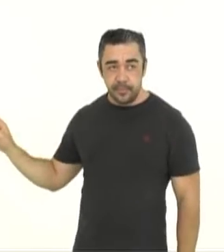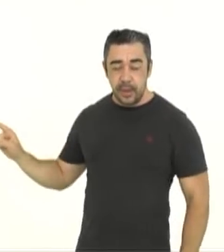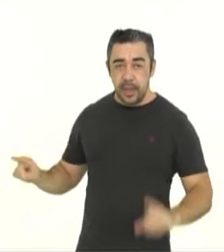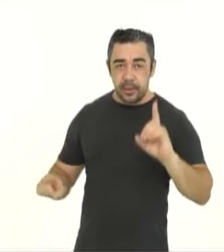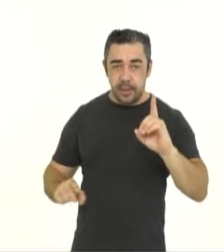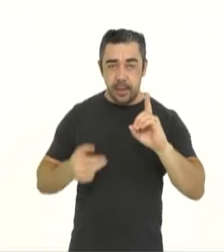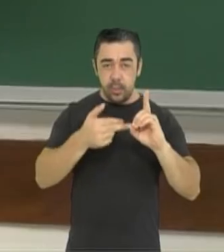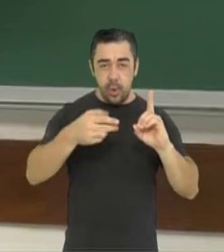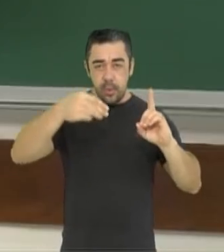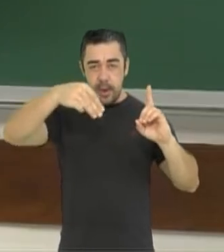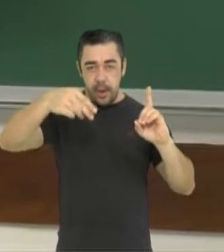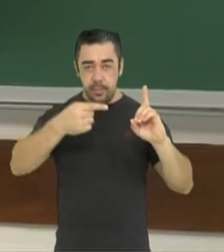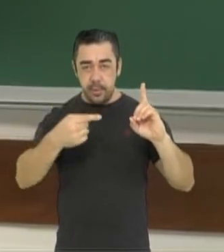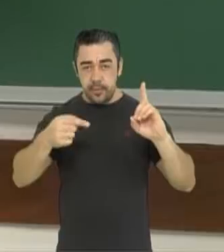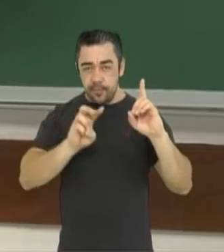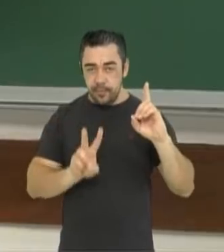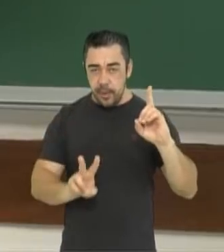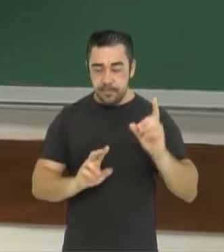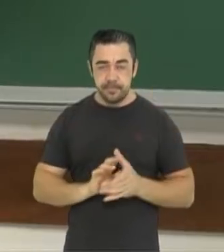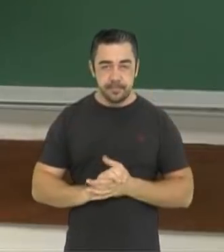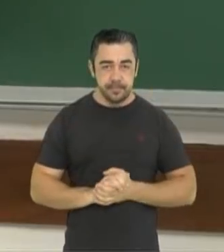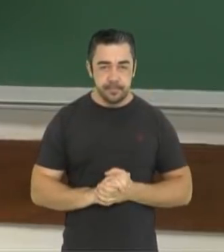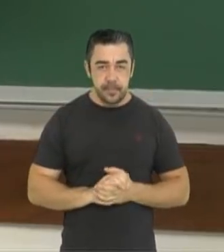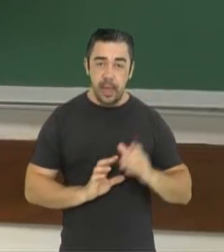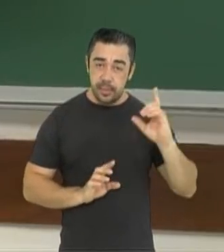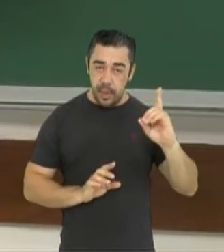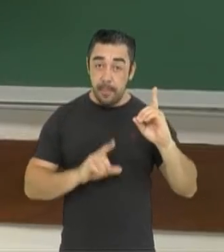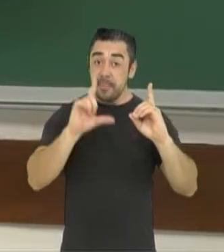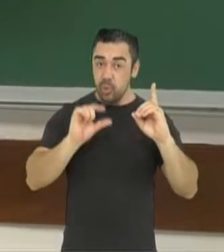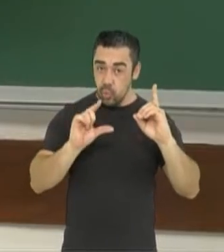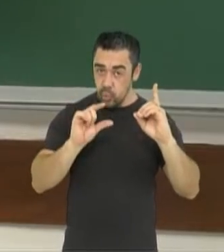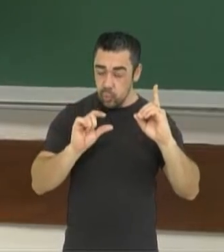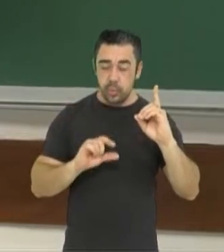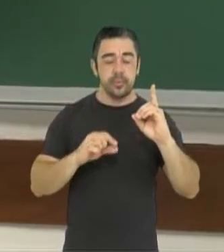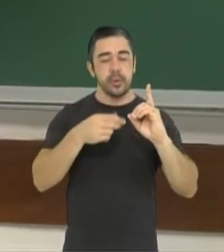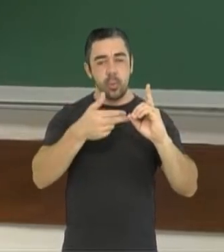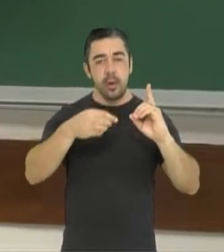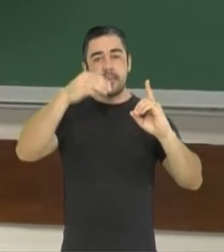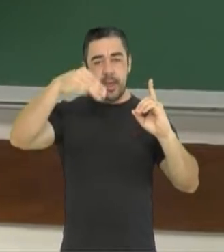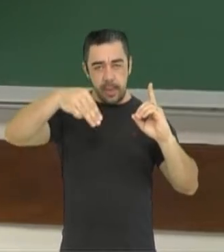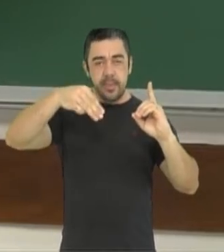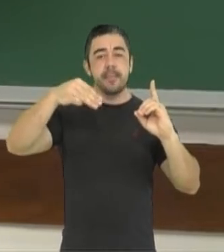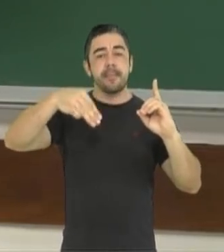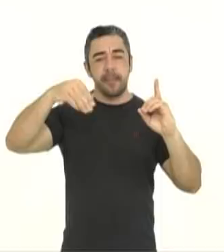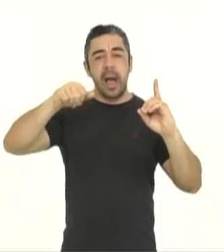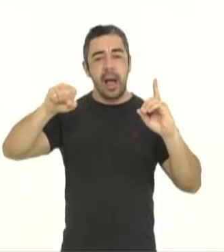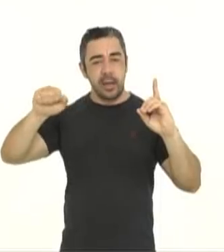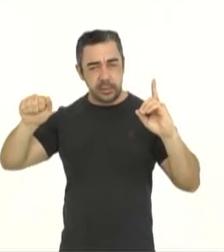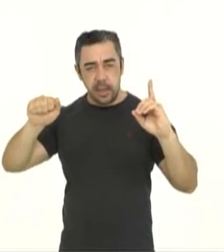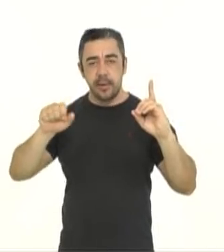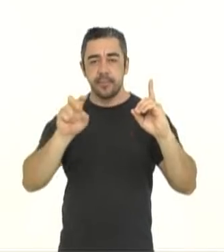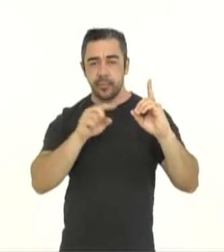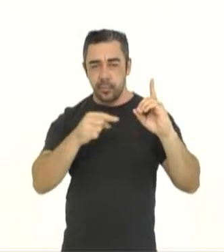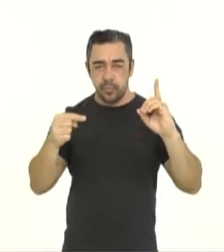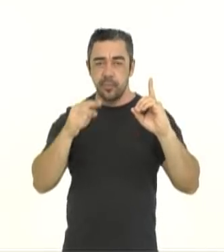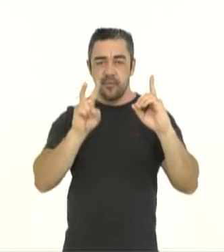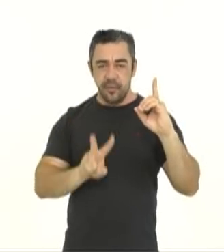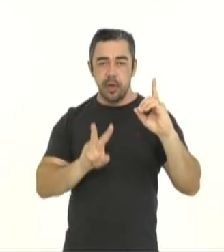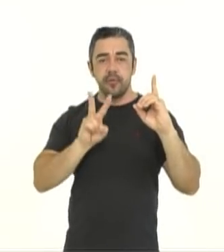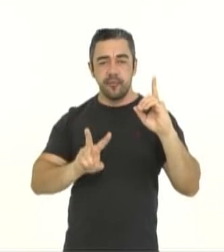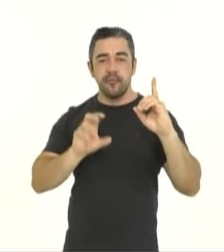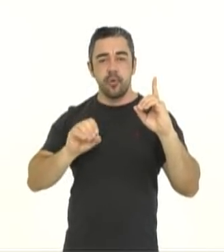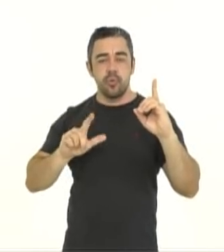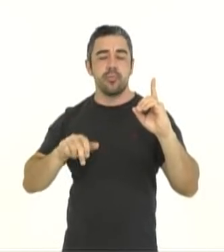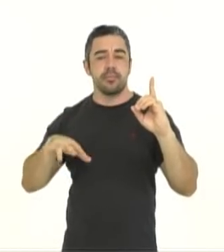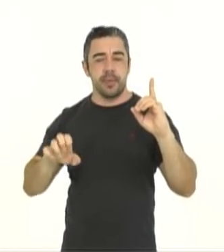a M dividido por V. Então, densidade, D minúsculo, igual a massa dividido pelo volume. E no Sistema Internacional de Unidades, o